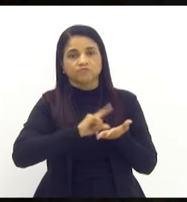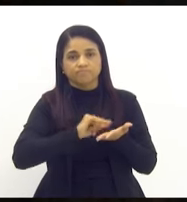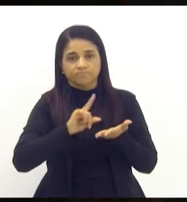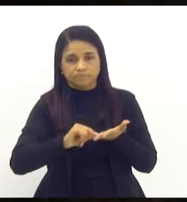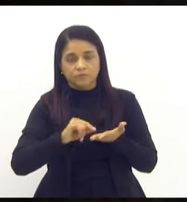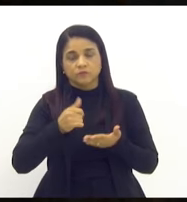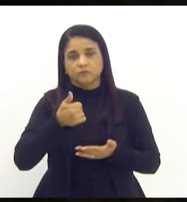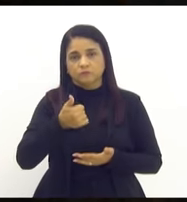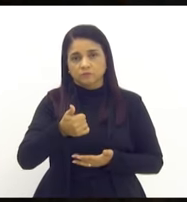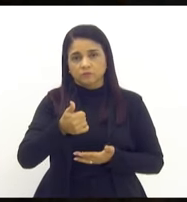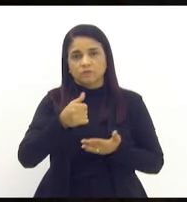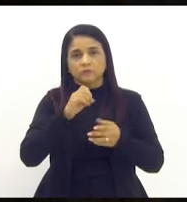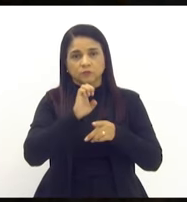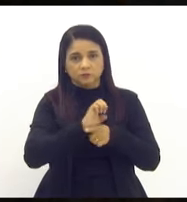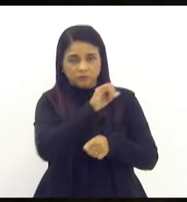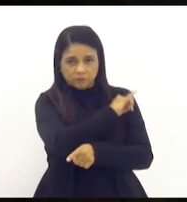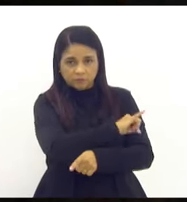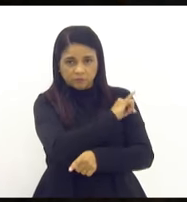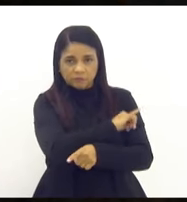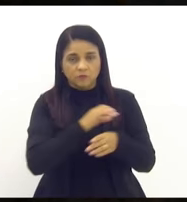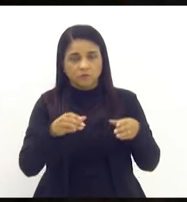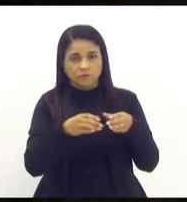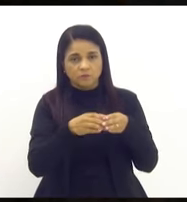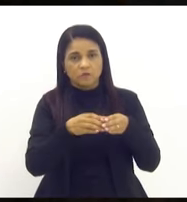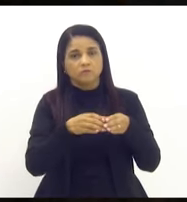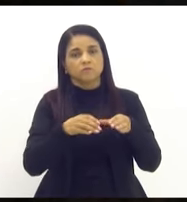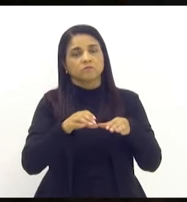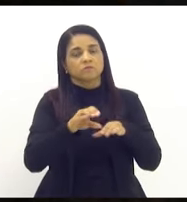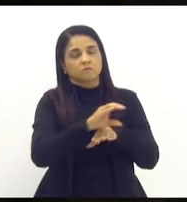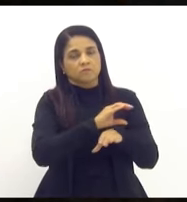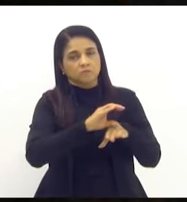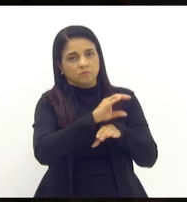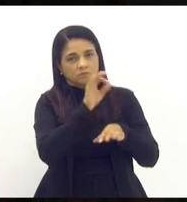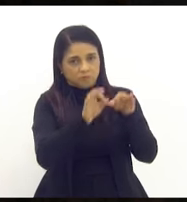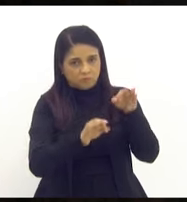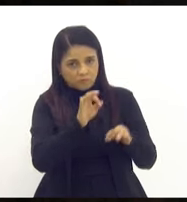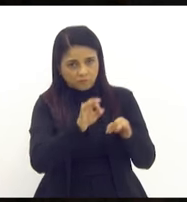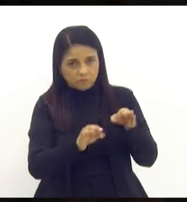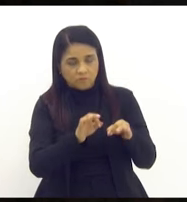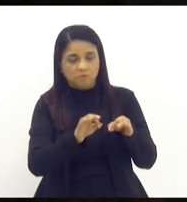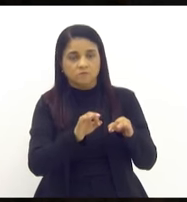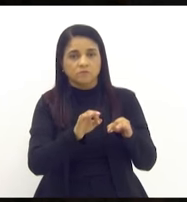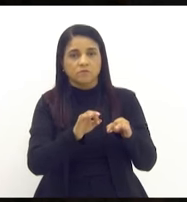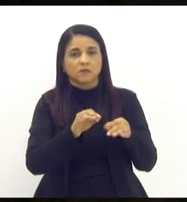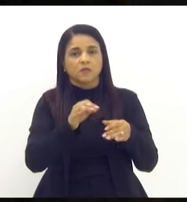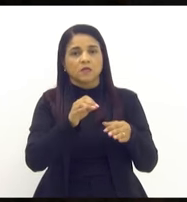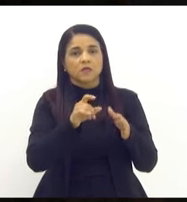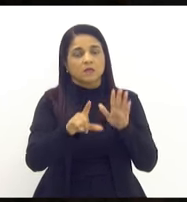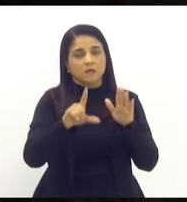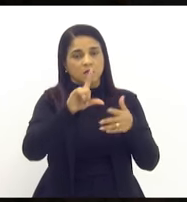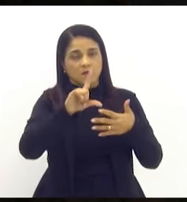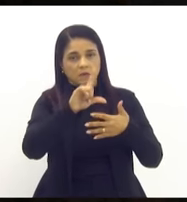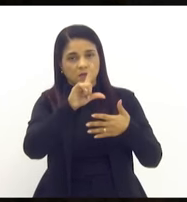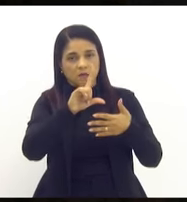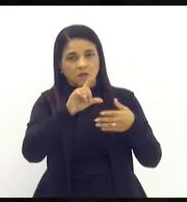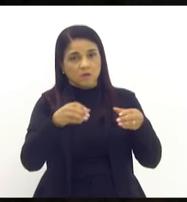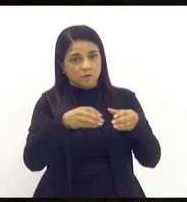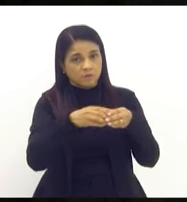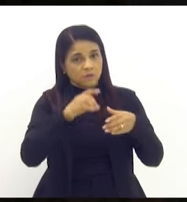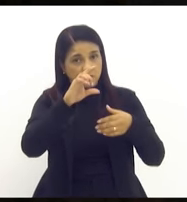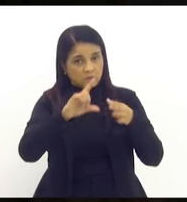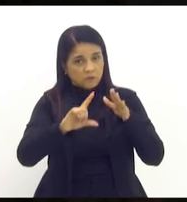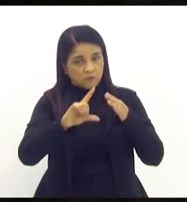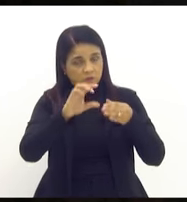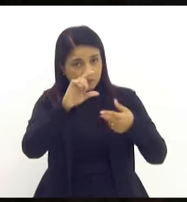Janeiro pendendo de pareceres das comissões Constituição e justiça legislação constitucional complementar e